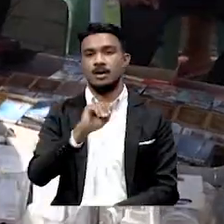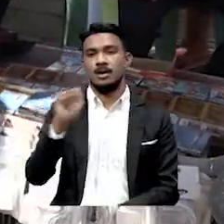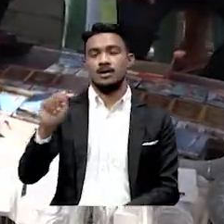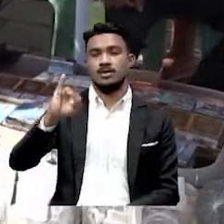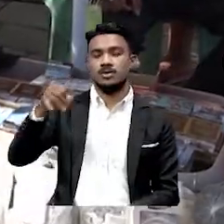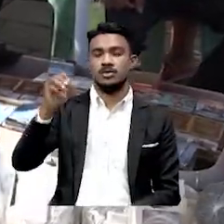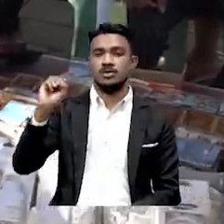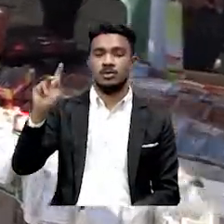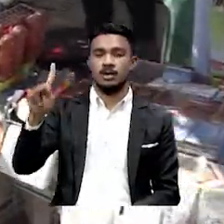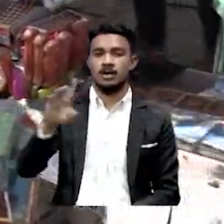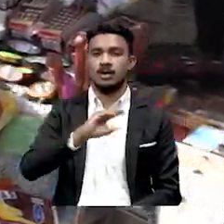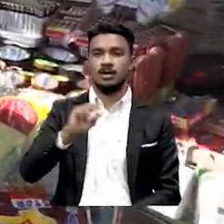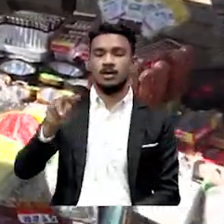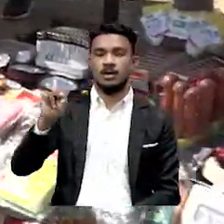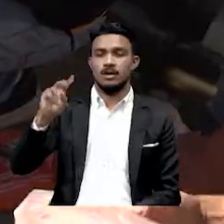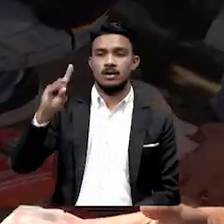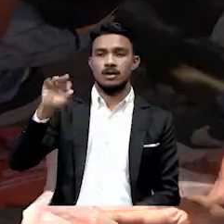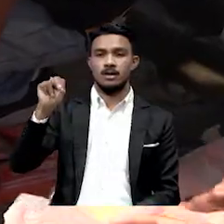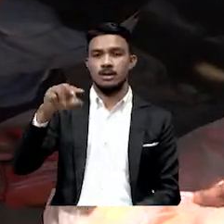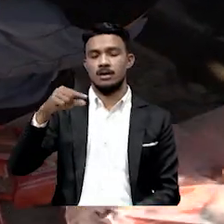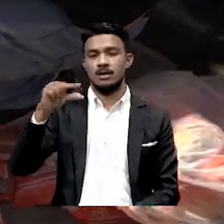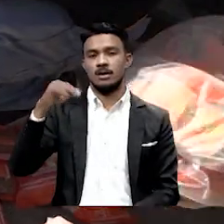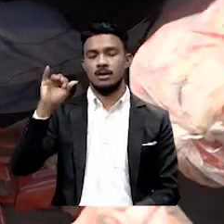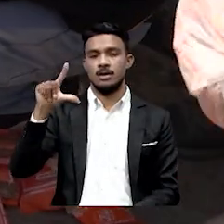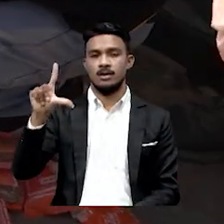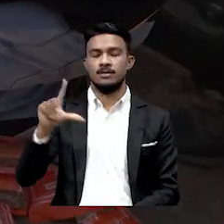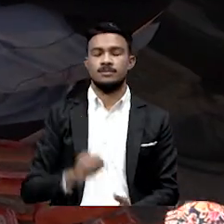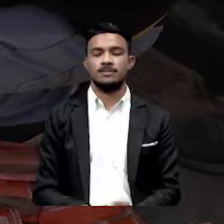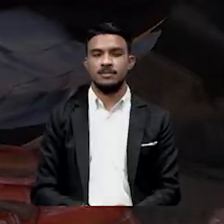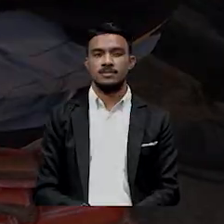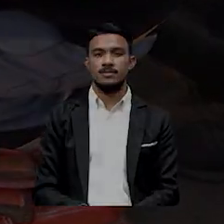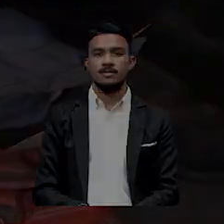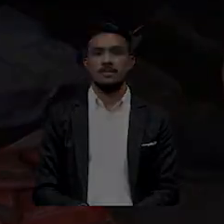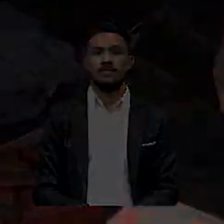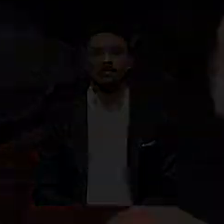Lucky Strike, Nodanghel Manchester, Leopoldina de Carvalho, Tito Silva, Ziemen.